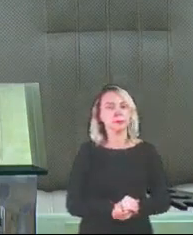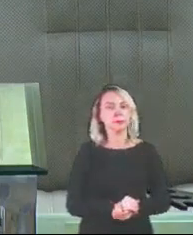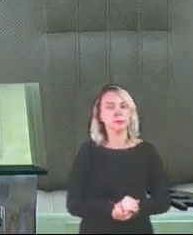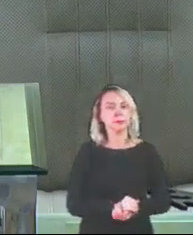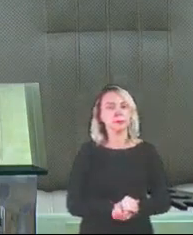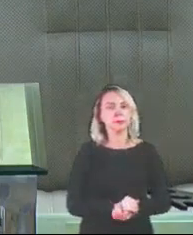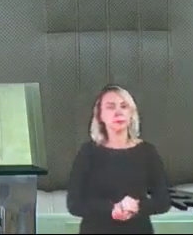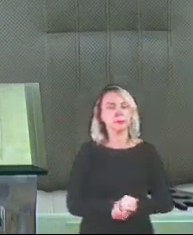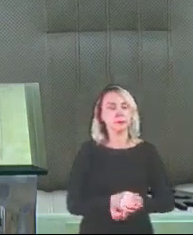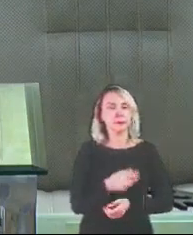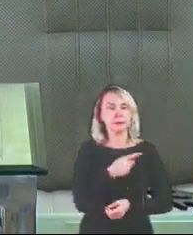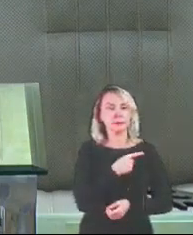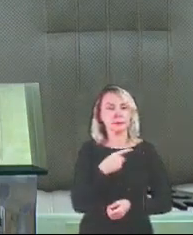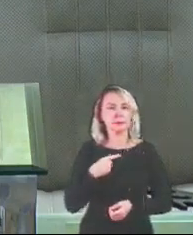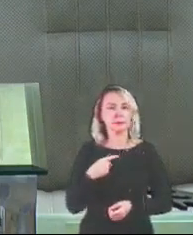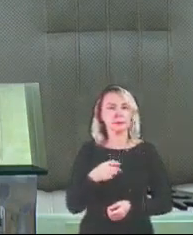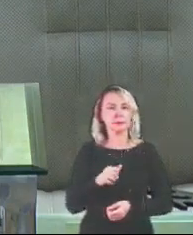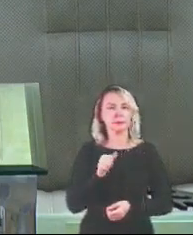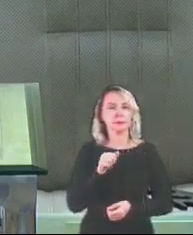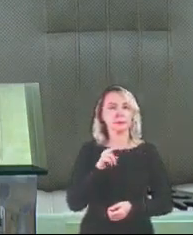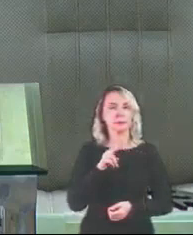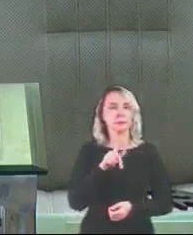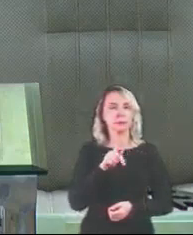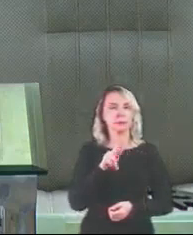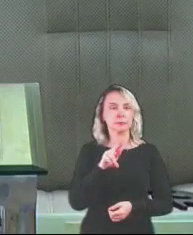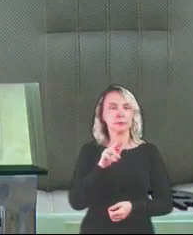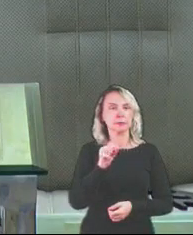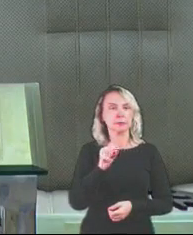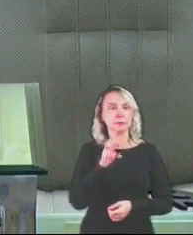Pastor Augusto coloca aqui que a China e a Rússia